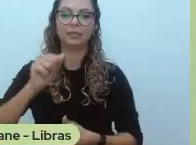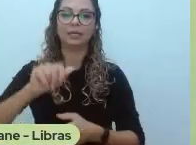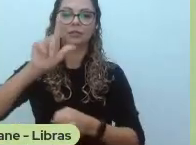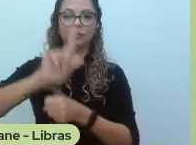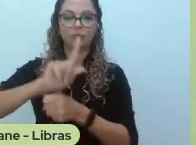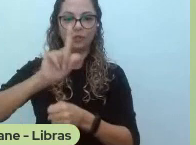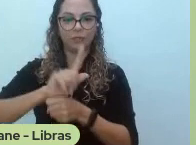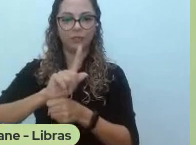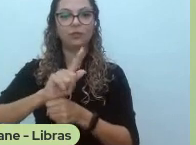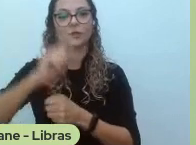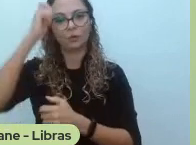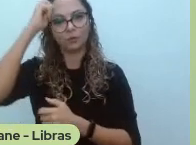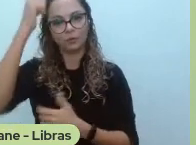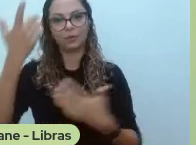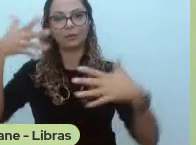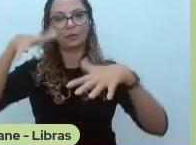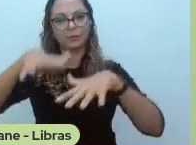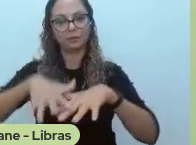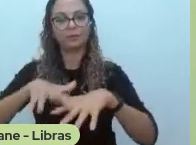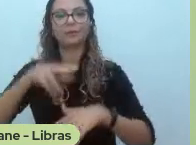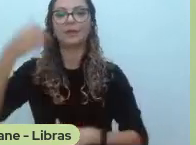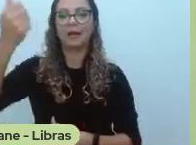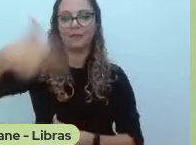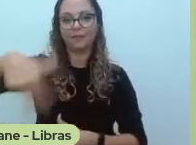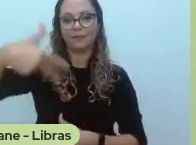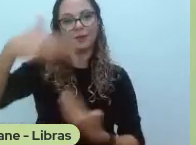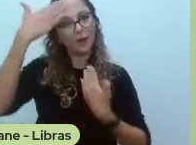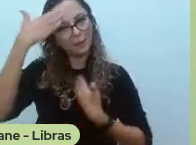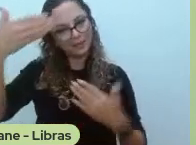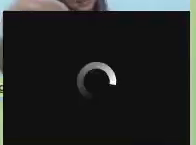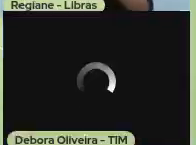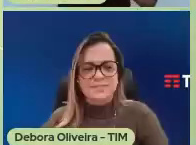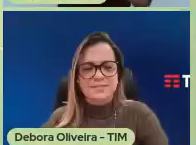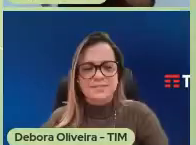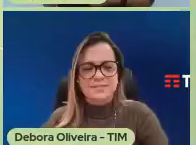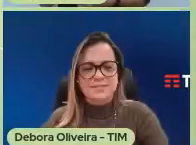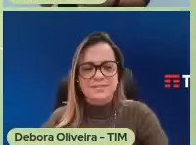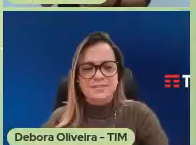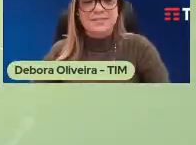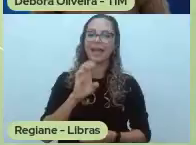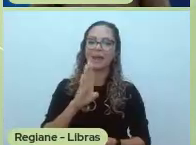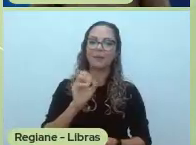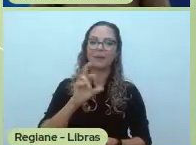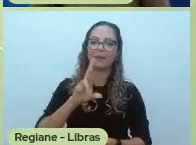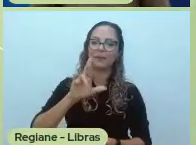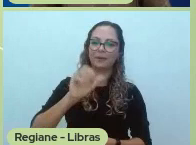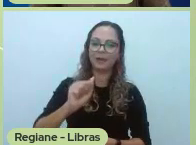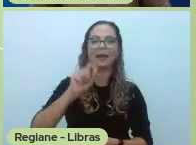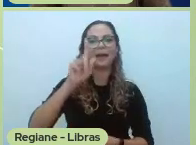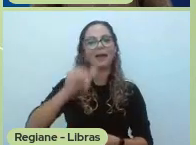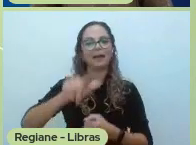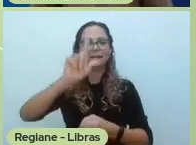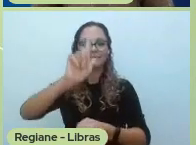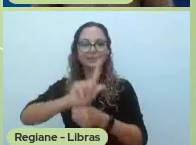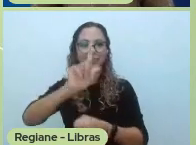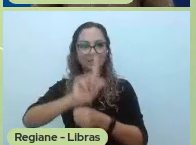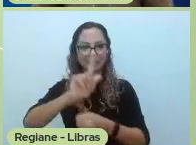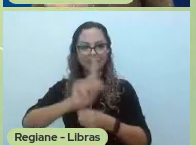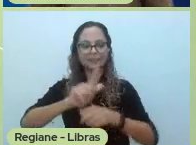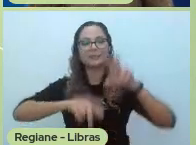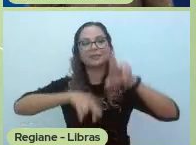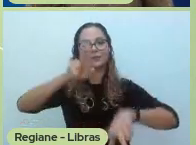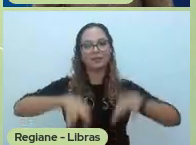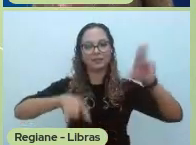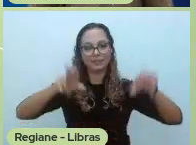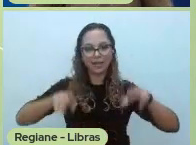Vivo. Carol, obrigado pela participação. E temos a Débora Reis de Oliveira, que é gerente de diversidade e inclusão da TIM. Então, todas